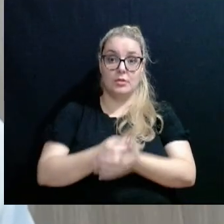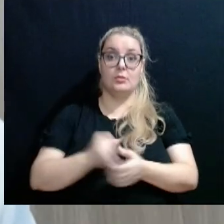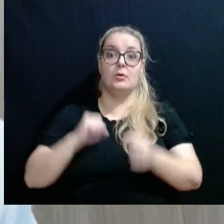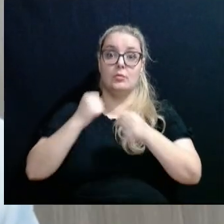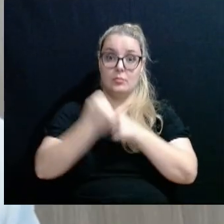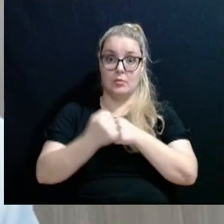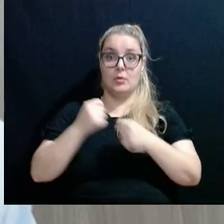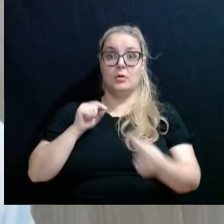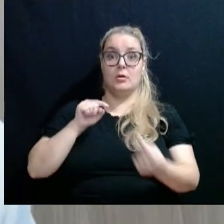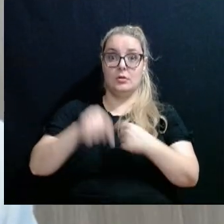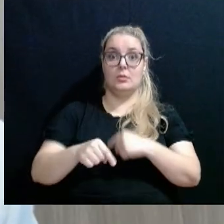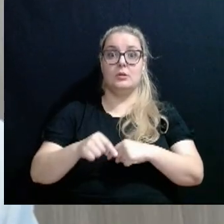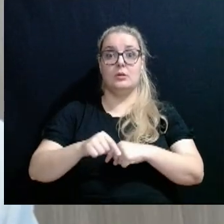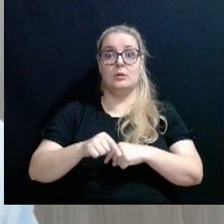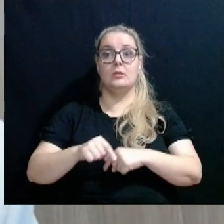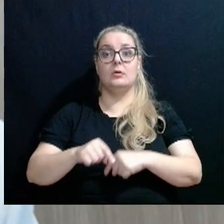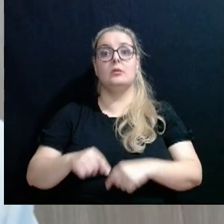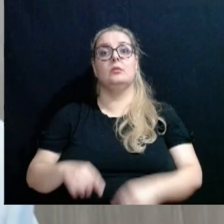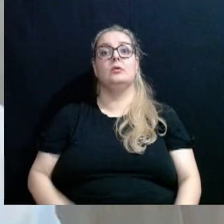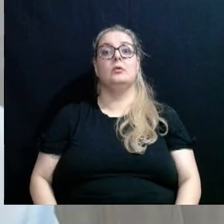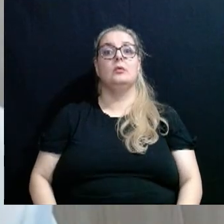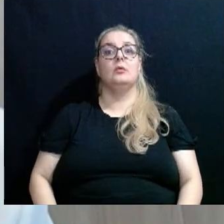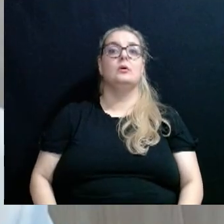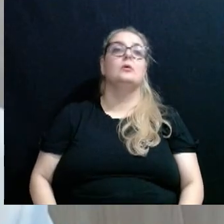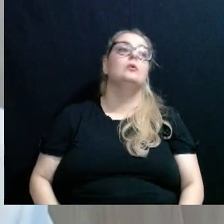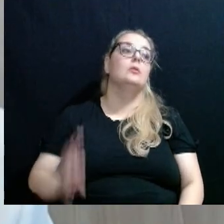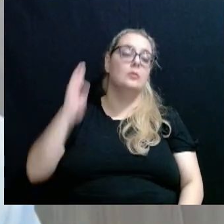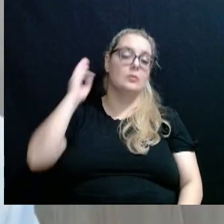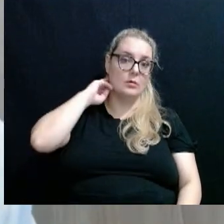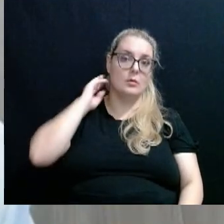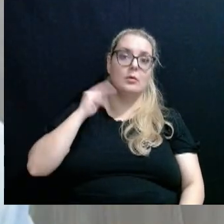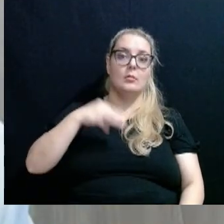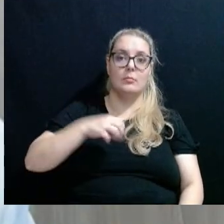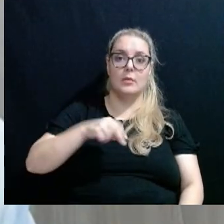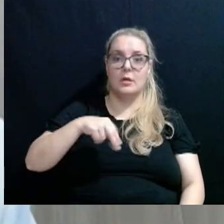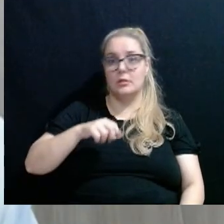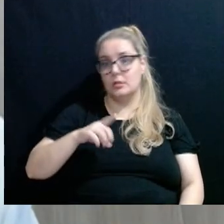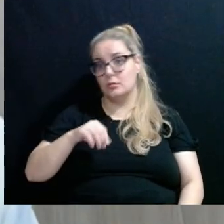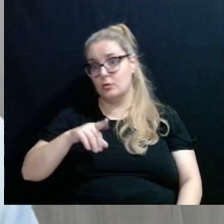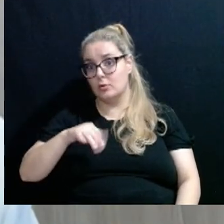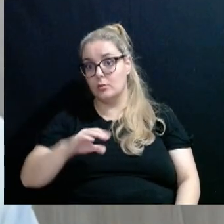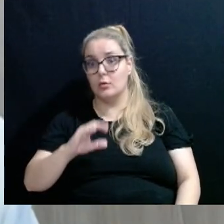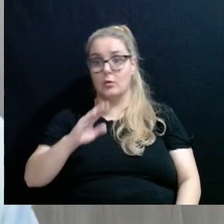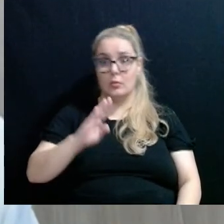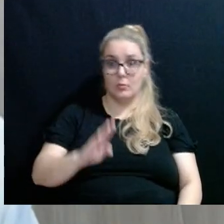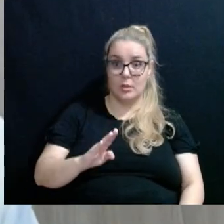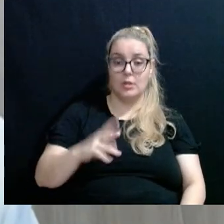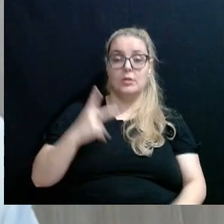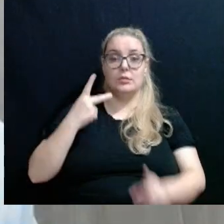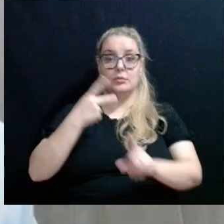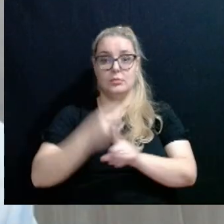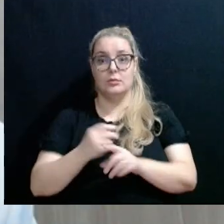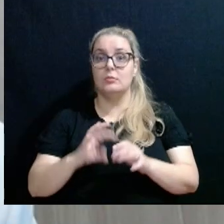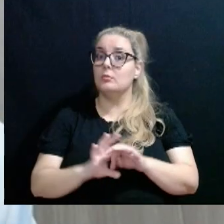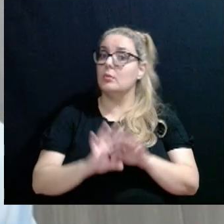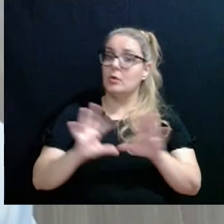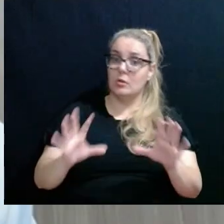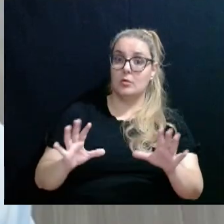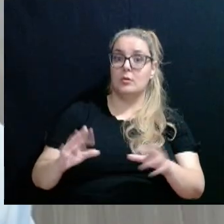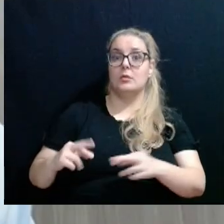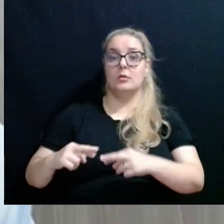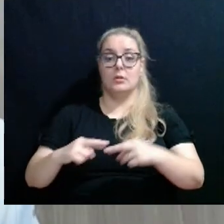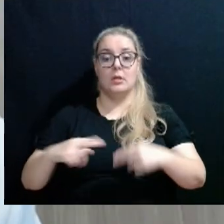a gente já vai garantir proteção contra relação ao meningococo B, né? Então, a alimentação da vacina